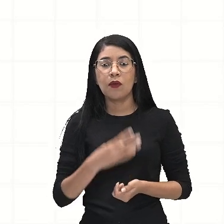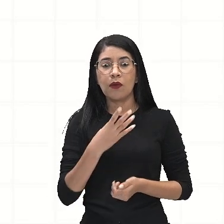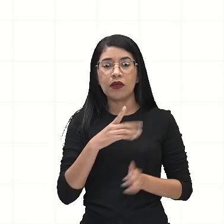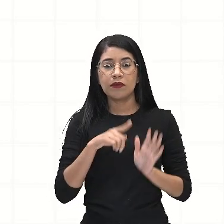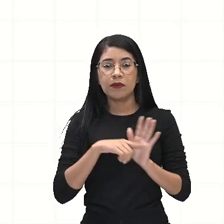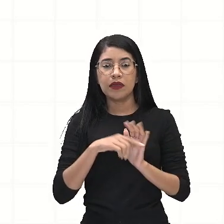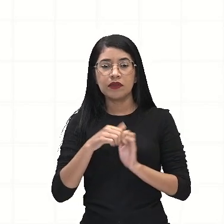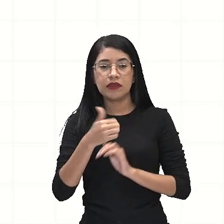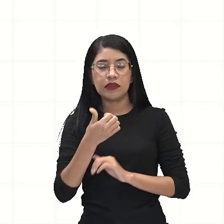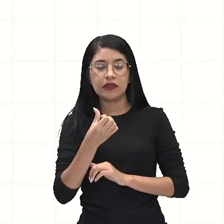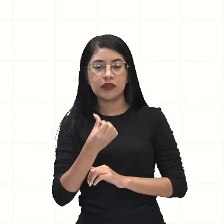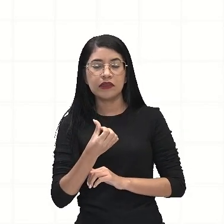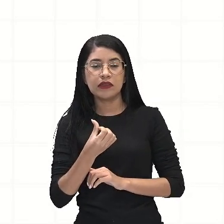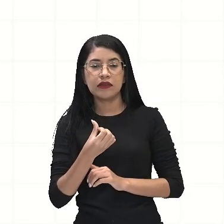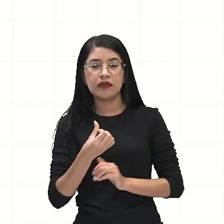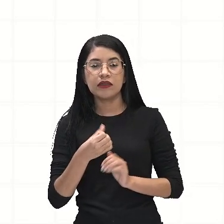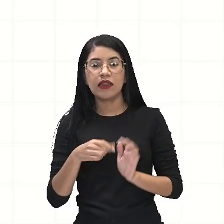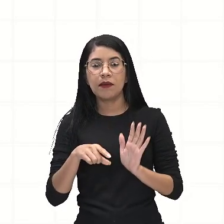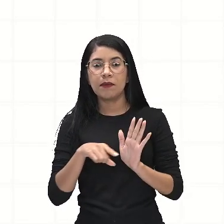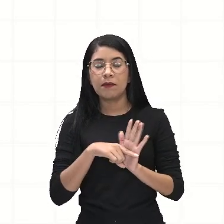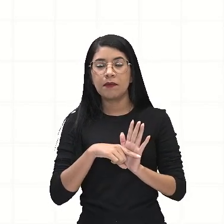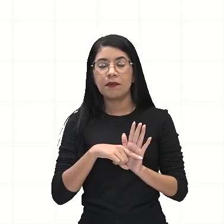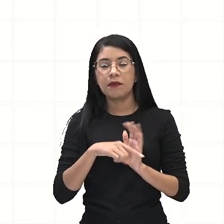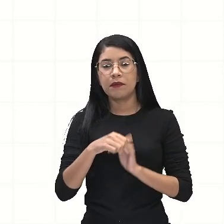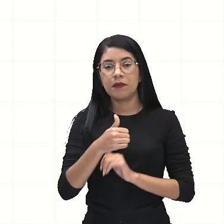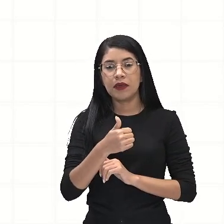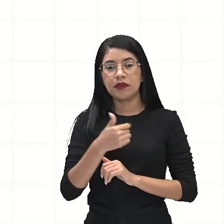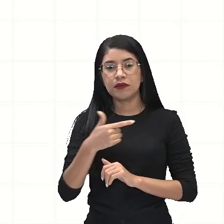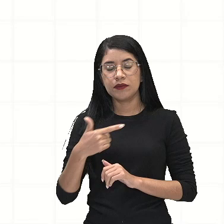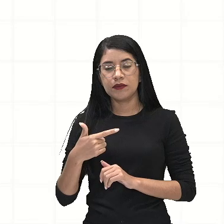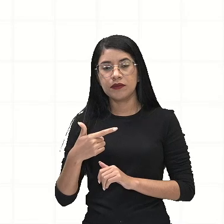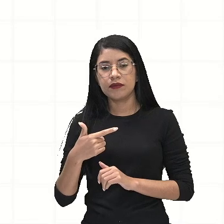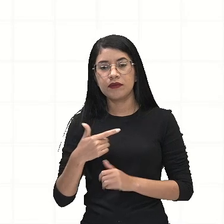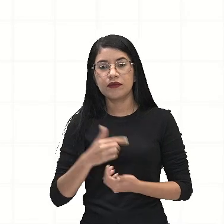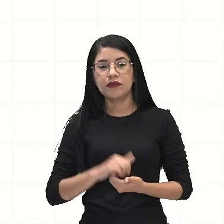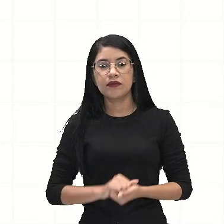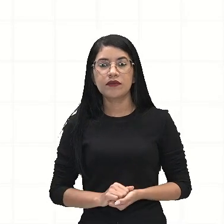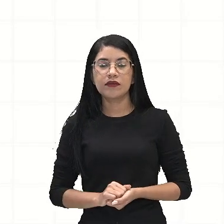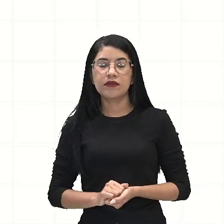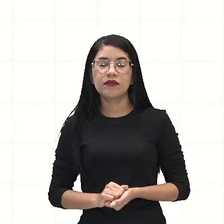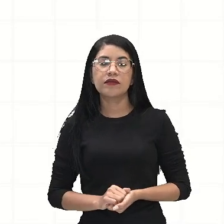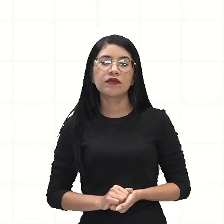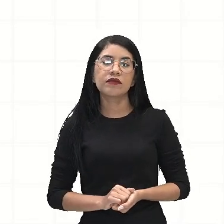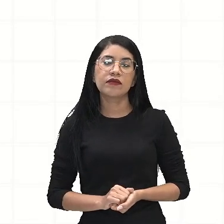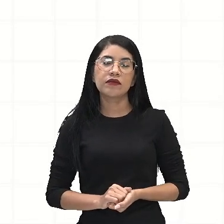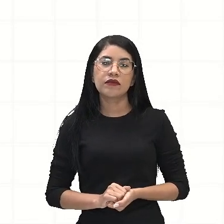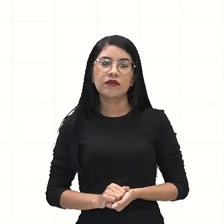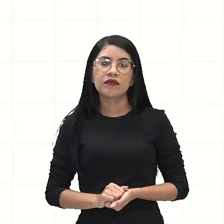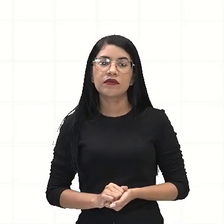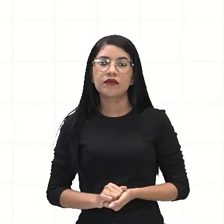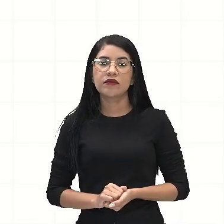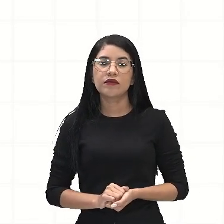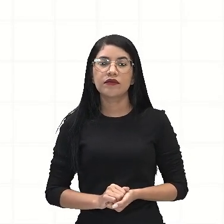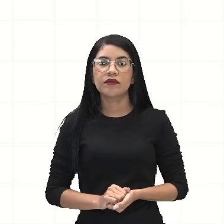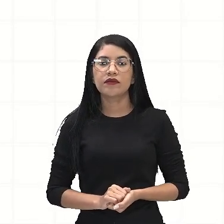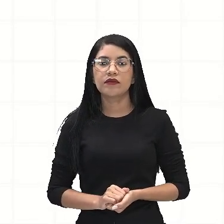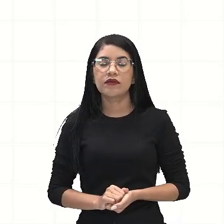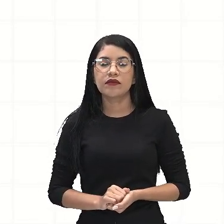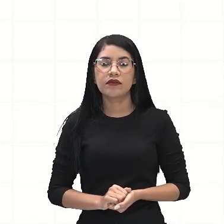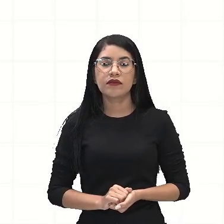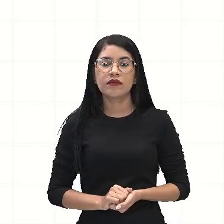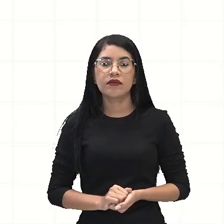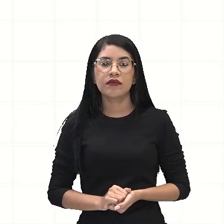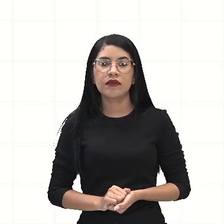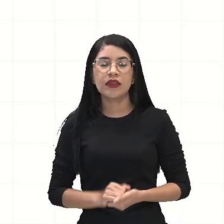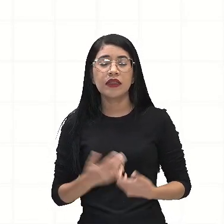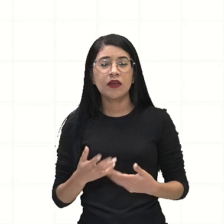16, né, subtração com sinais diferentes, vai dar menos 12. Então, o que é que eu